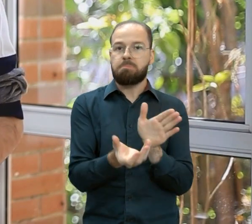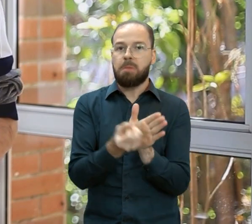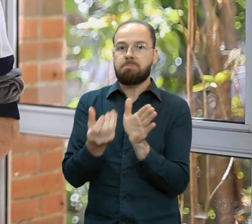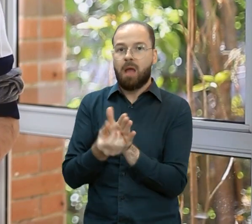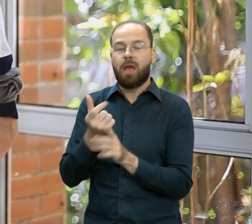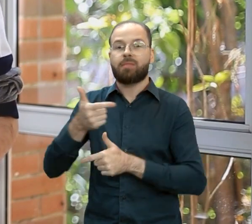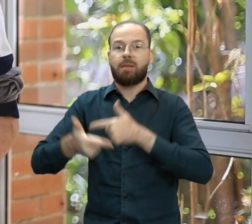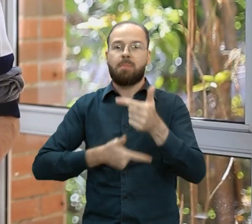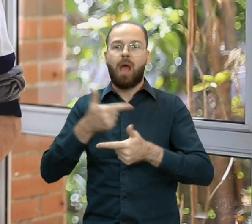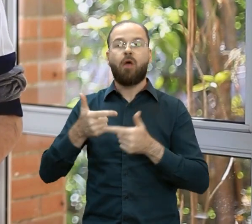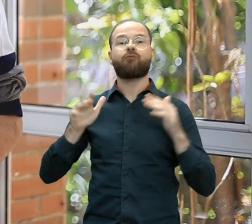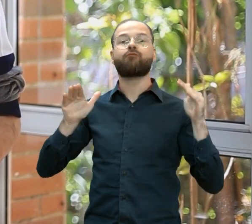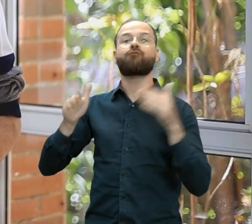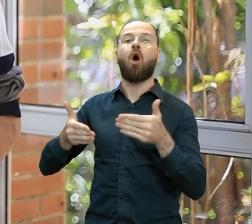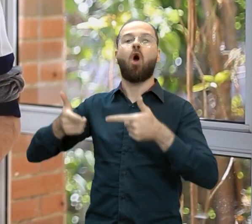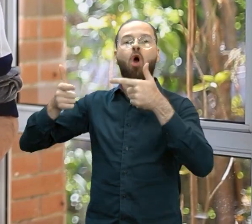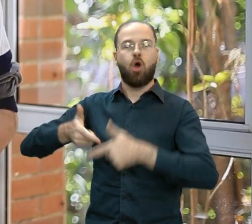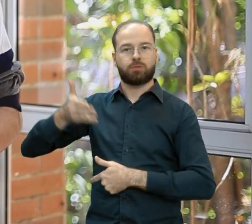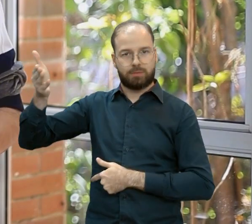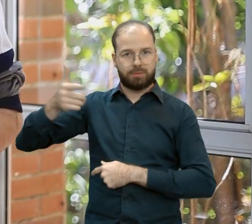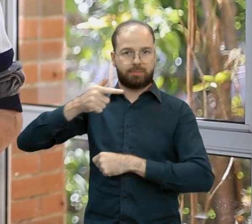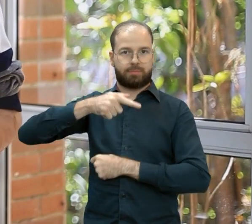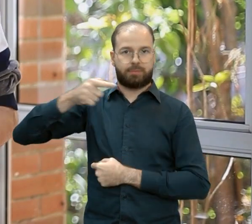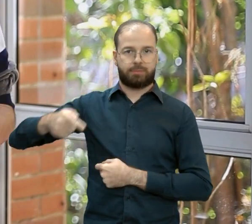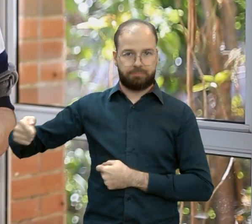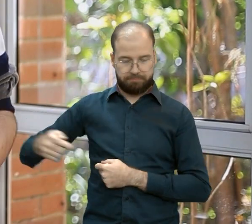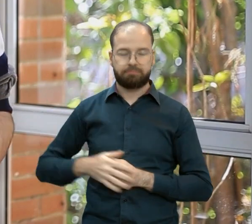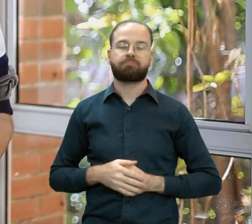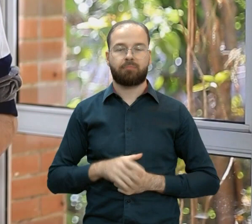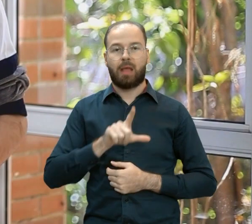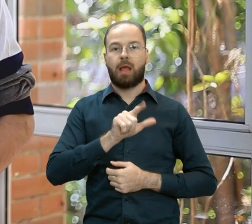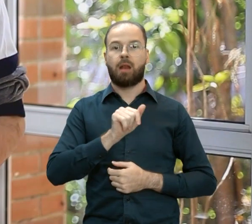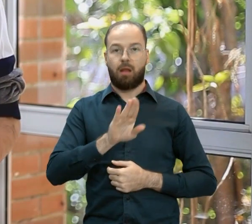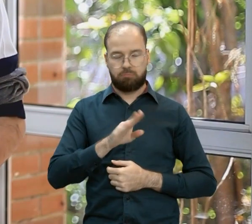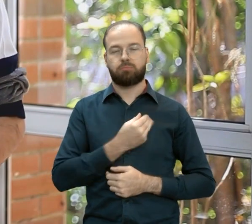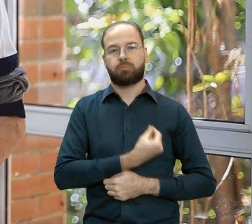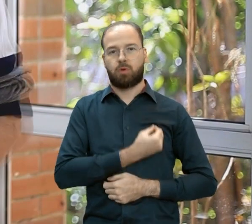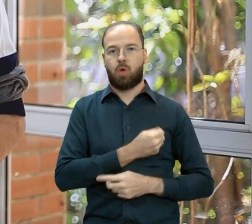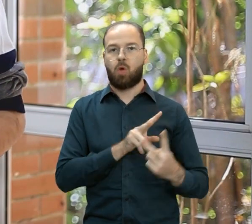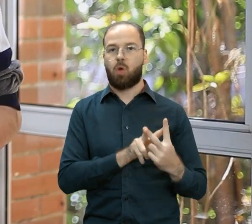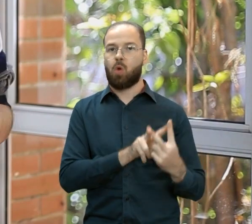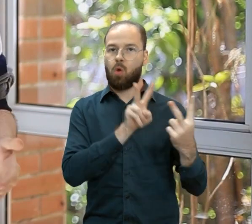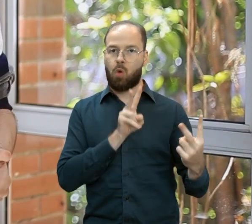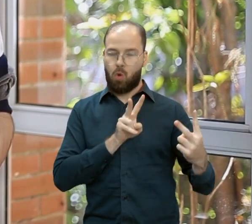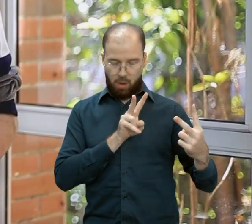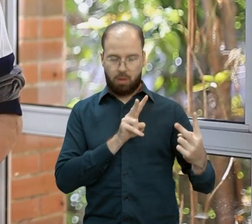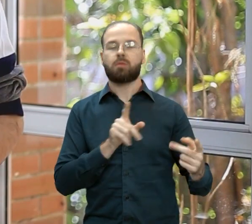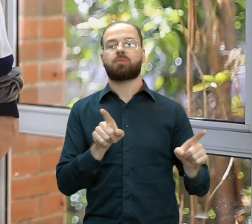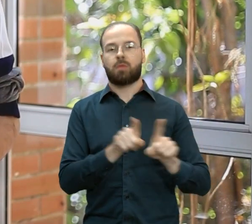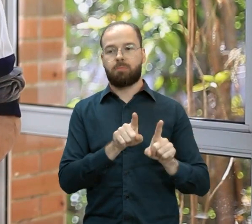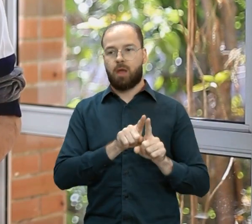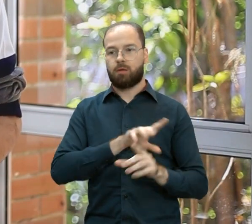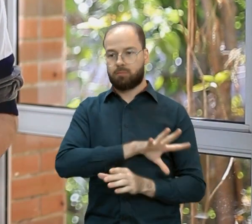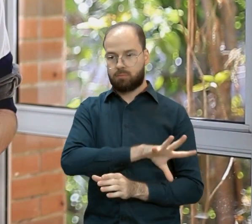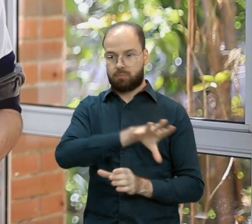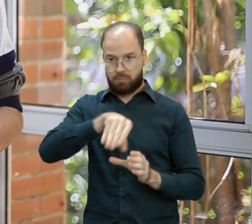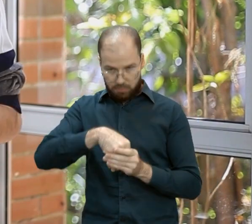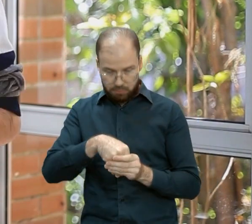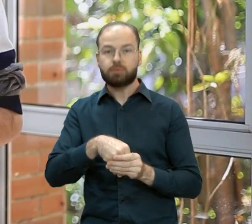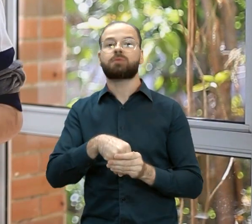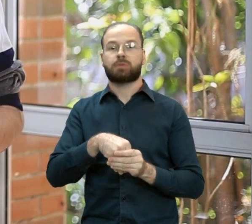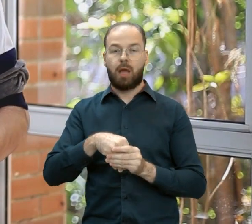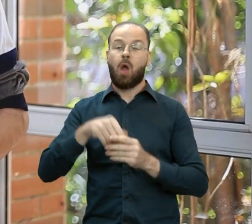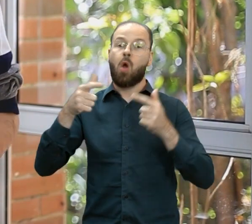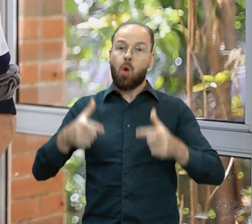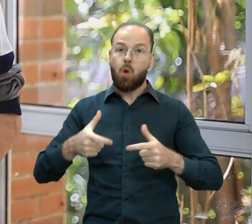na cidade de Goiás. O laboratório será composto por um seminário online, uma imersão artística na cidade de Goiás, uma